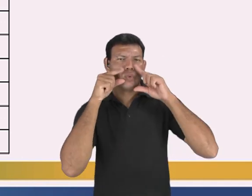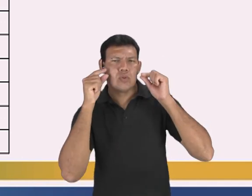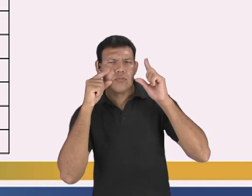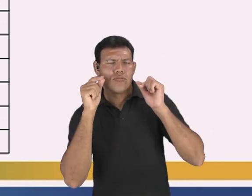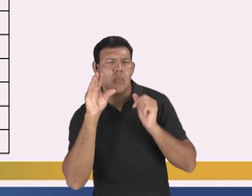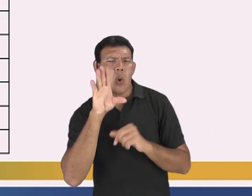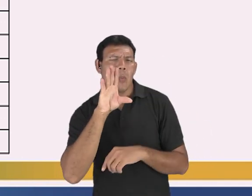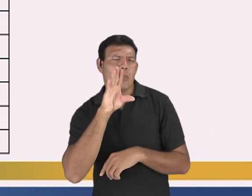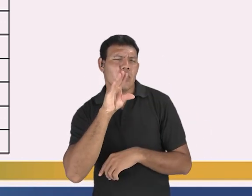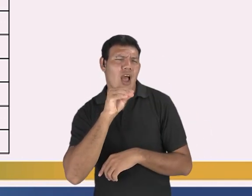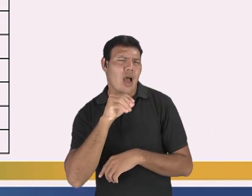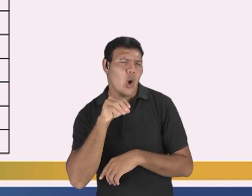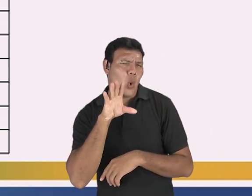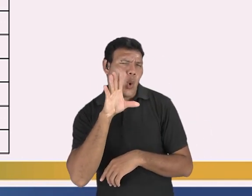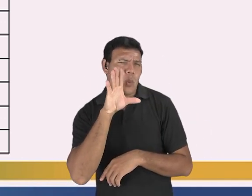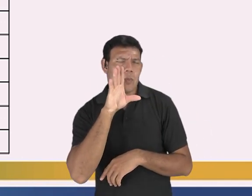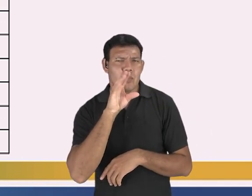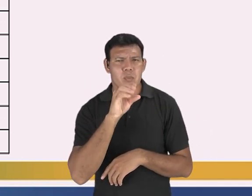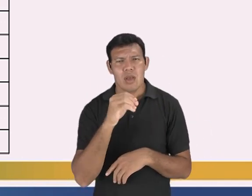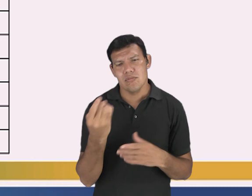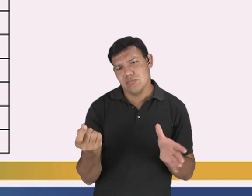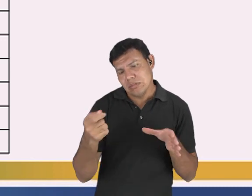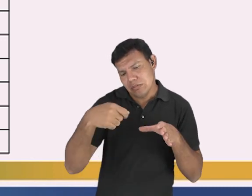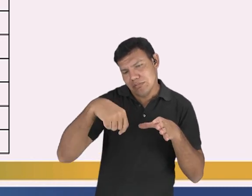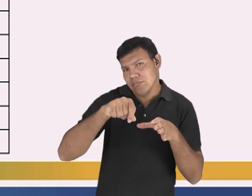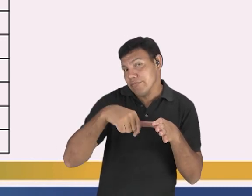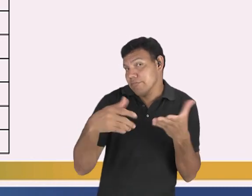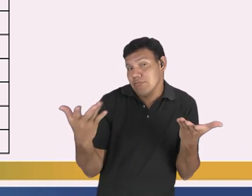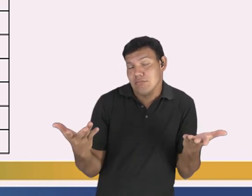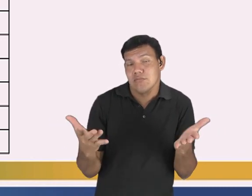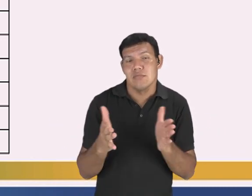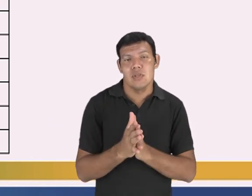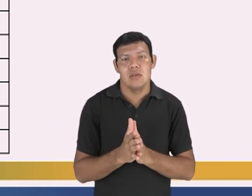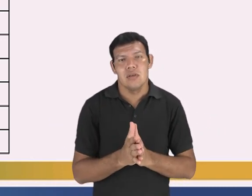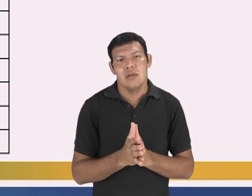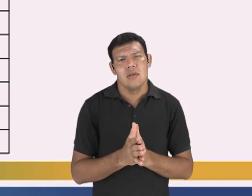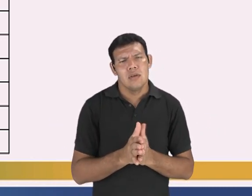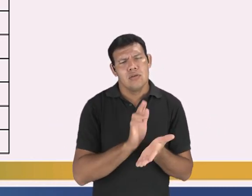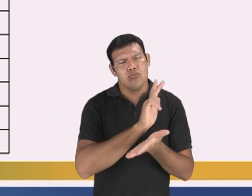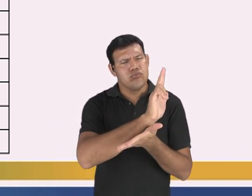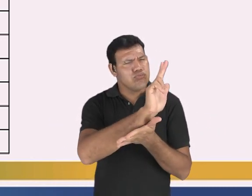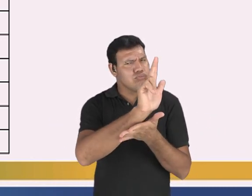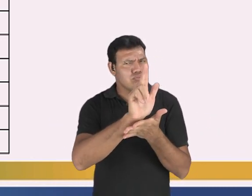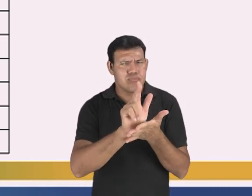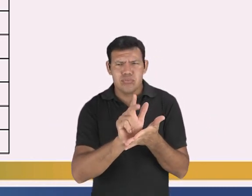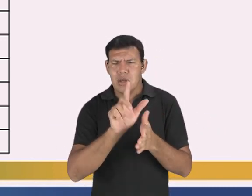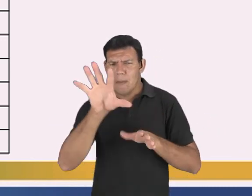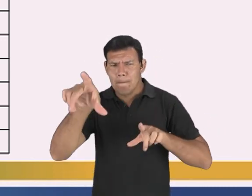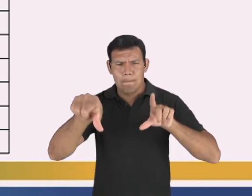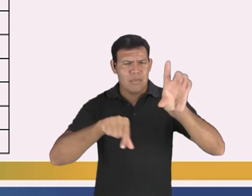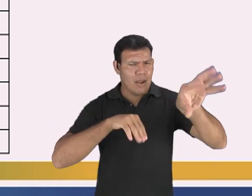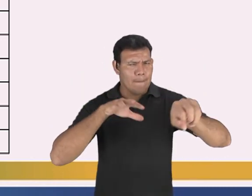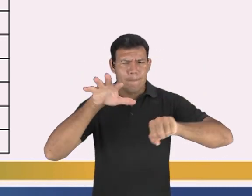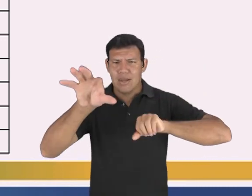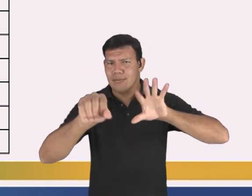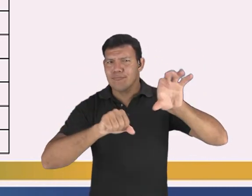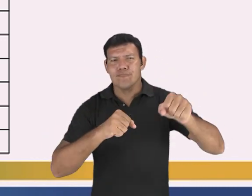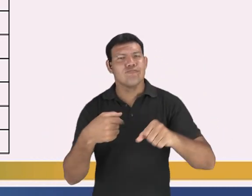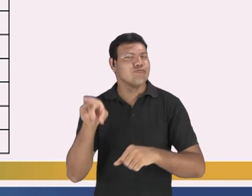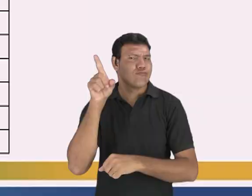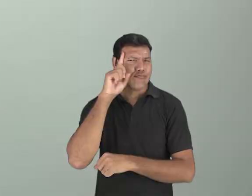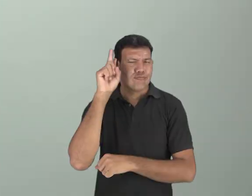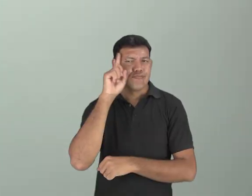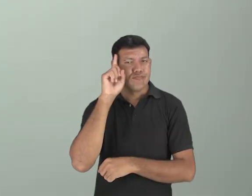que caia na sua cozinha, enfim. Você pode variar buscando esses sons no seu dia a